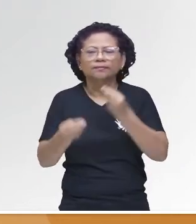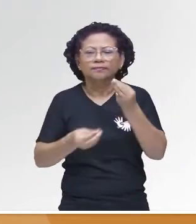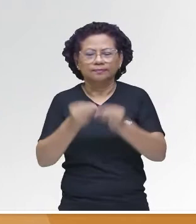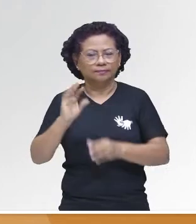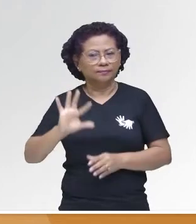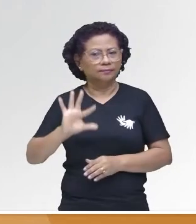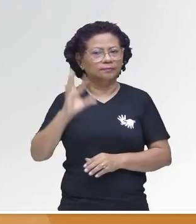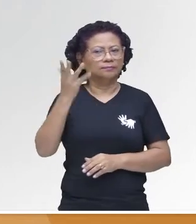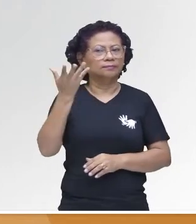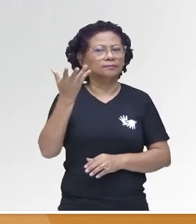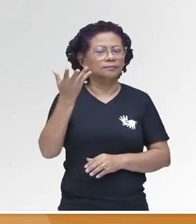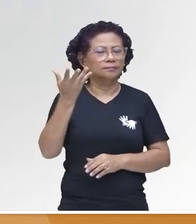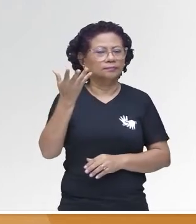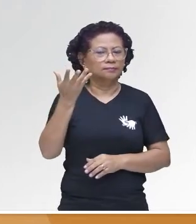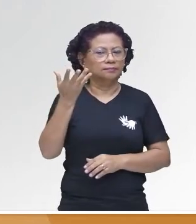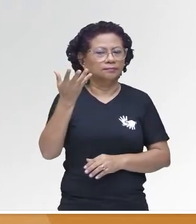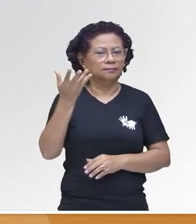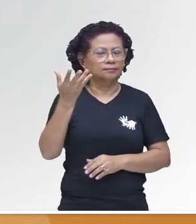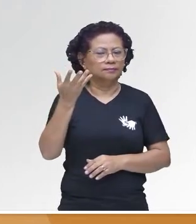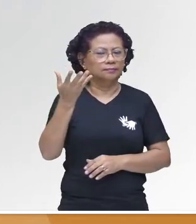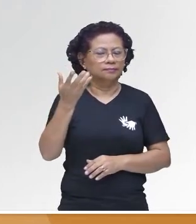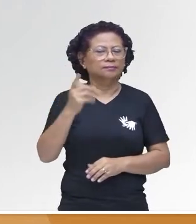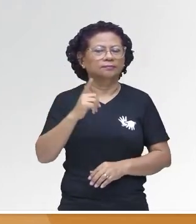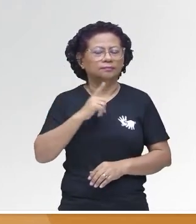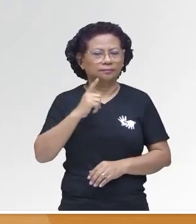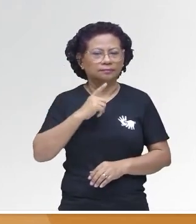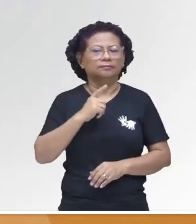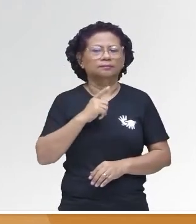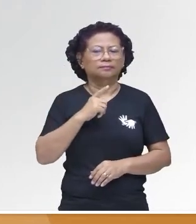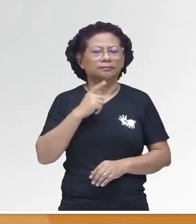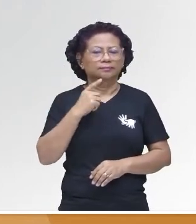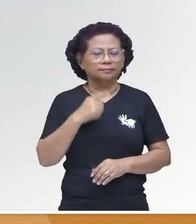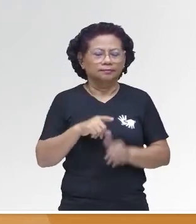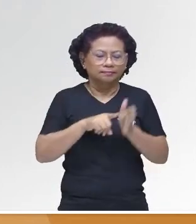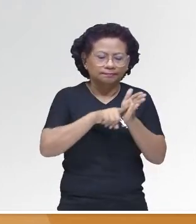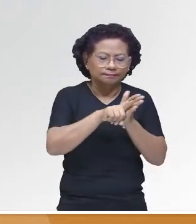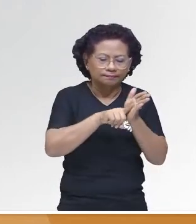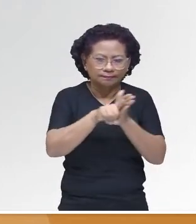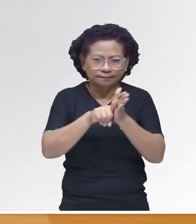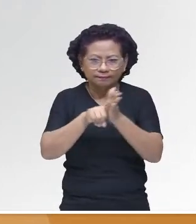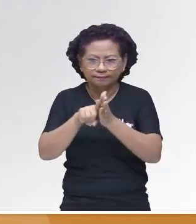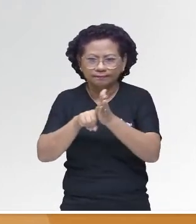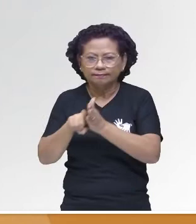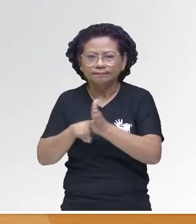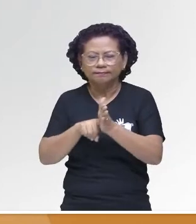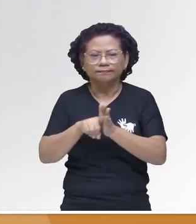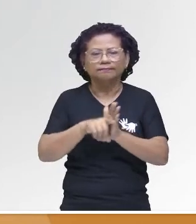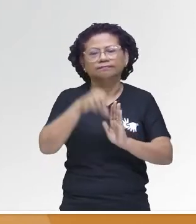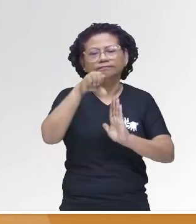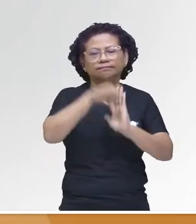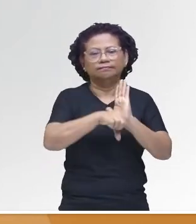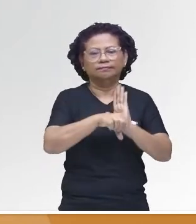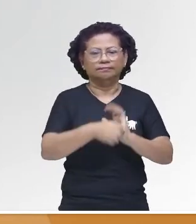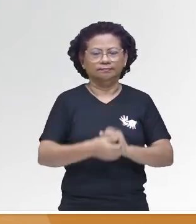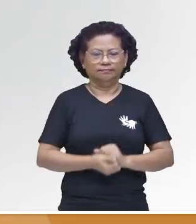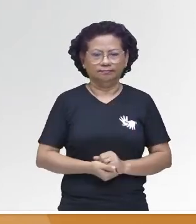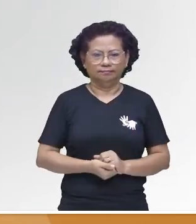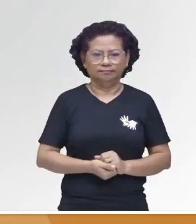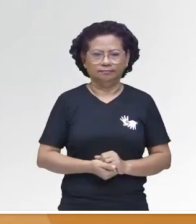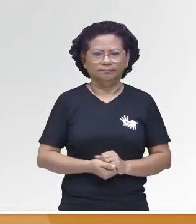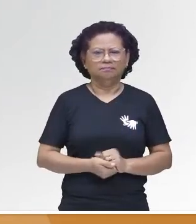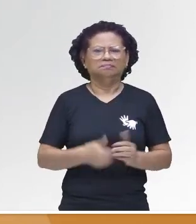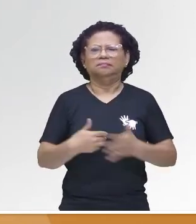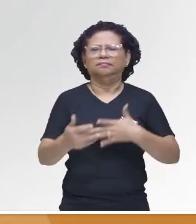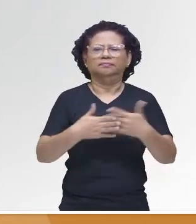faz, qual é o procedimento para se investigar um crime. Então, nós temos o Código de Processo Criminal. Não pode ser feito de qualquer